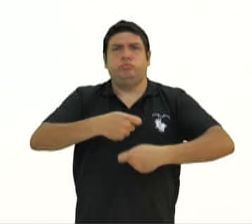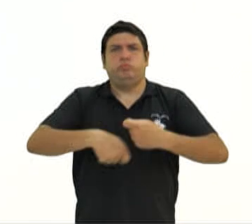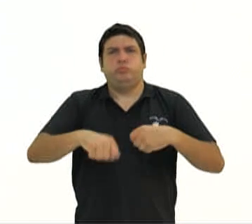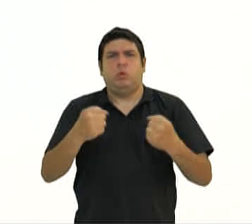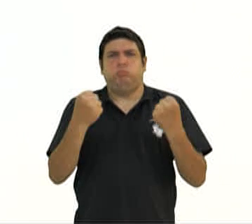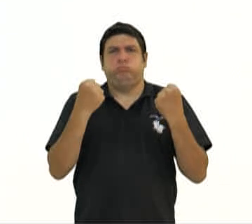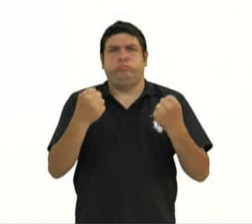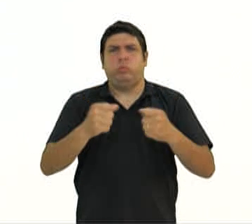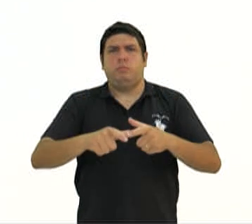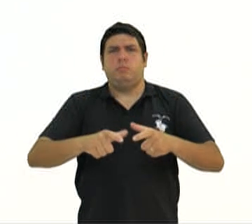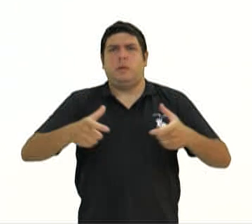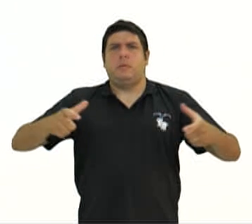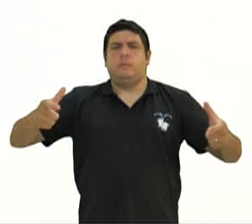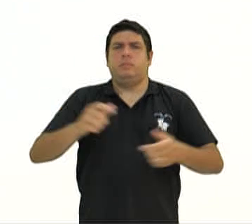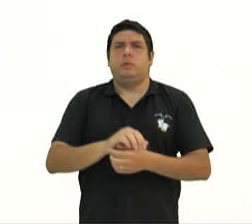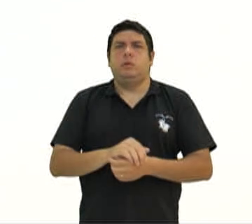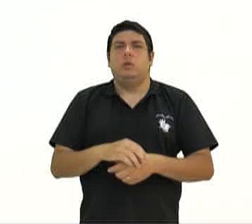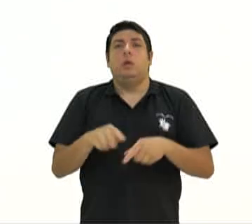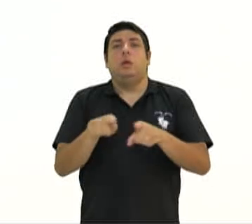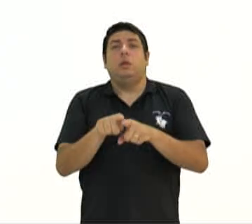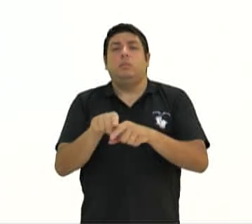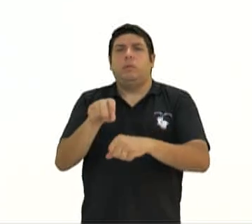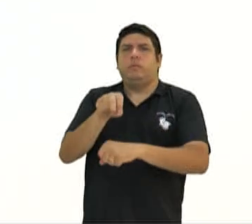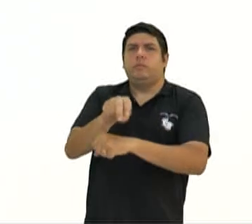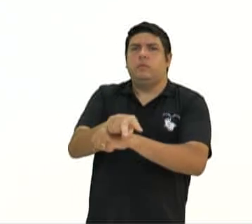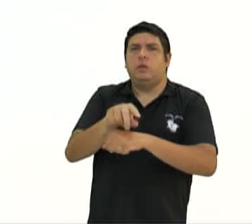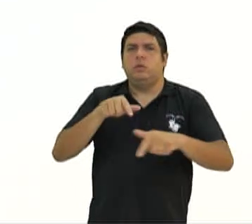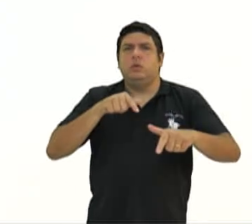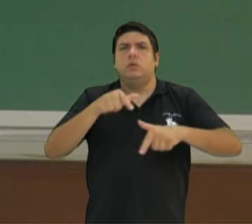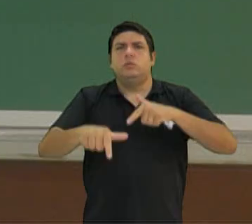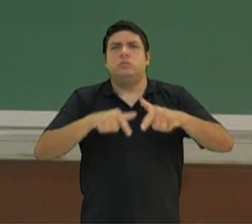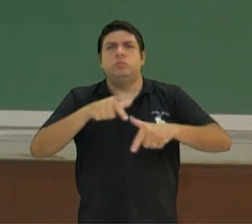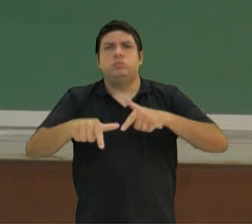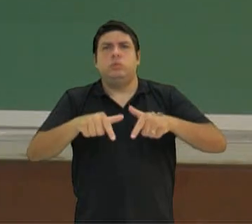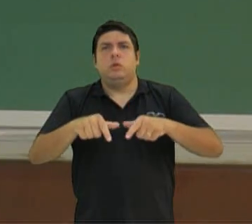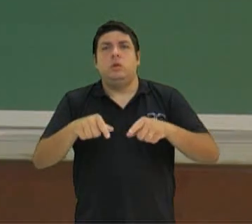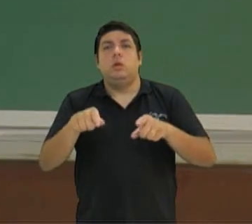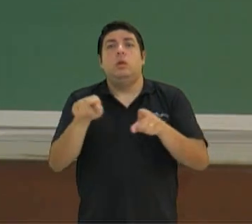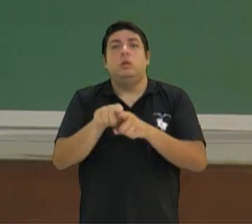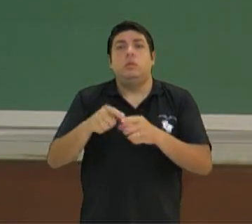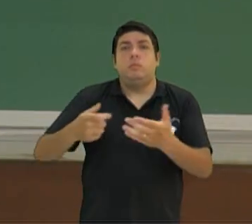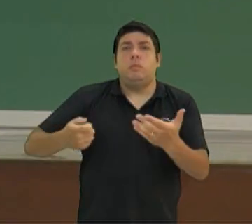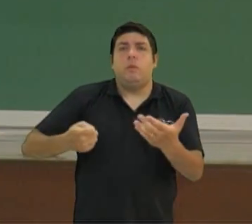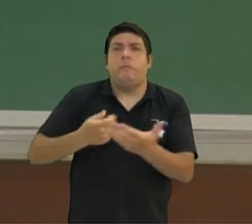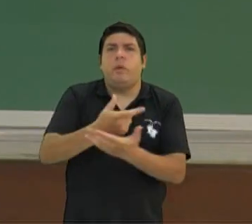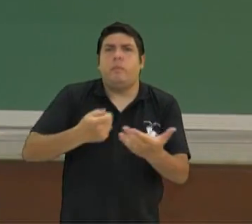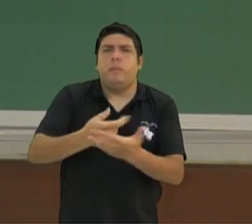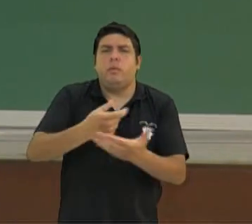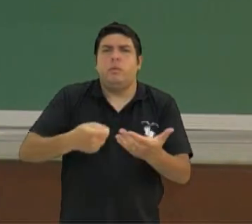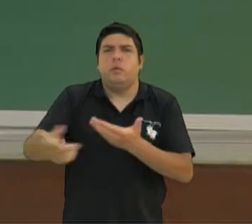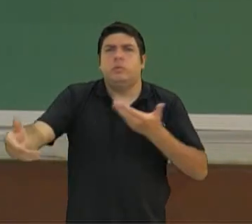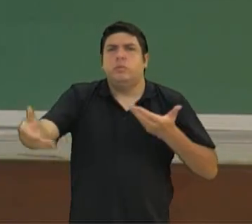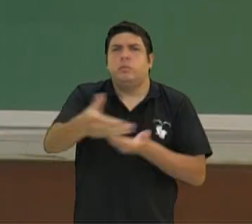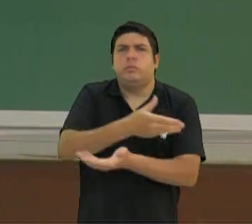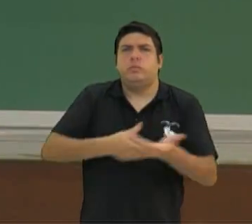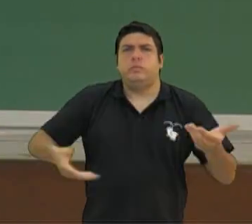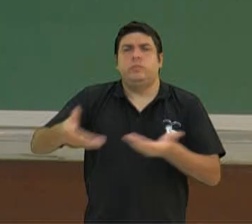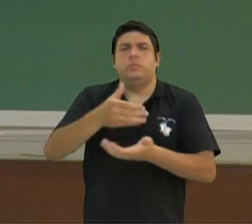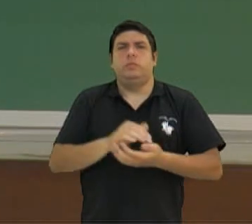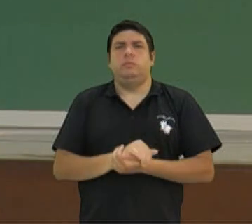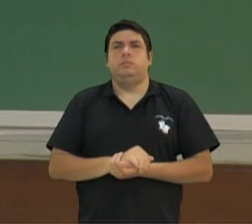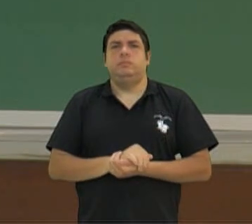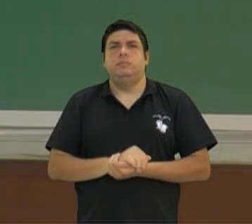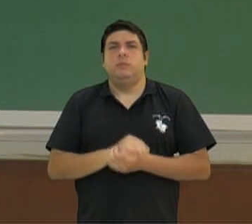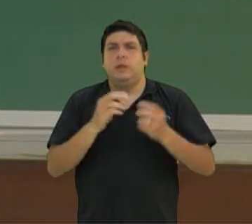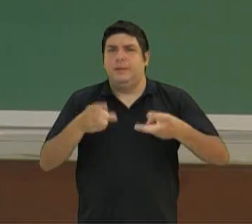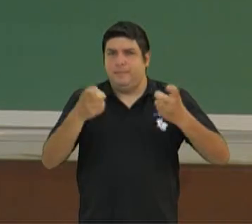mais empregos e, consequentemente, aumentar o número de consumidores. Olha quantas coisas eu tenho aqui, dentro